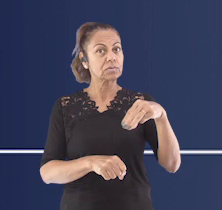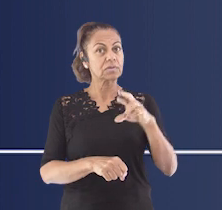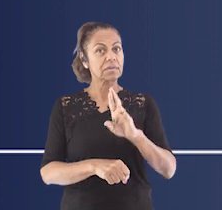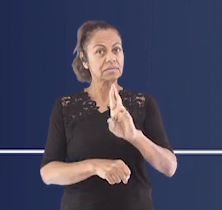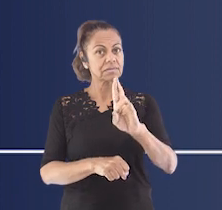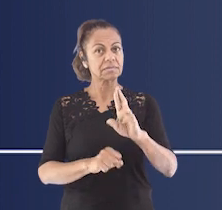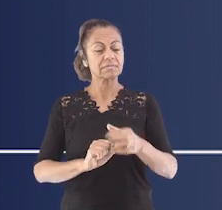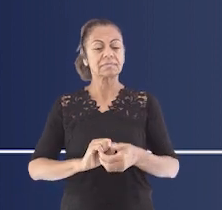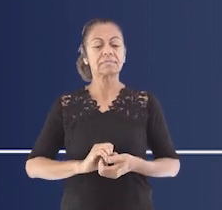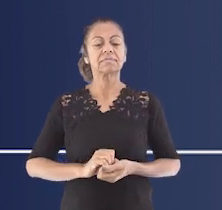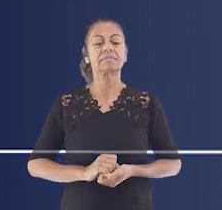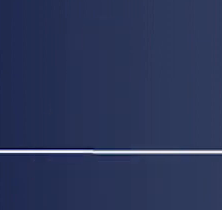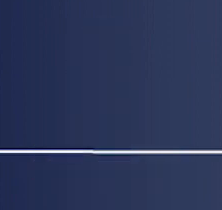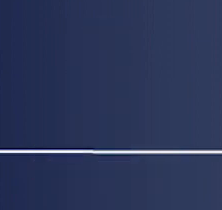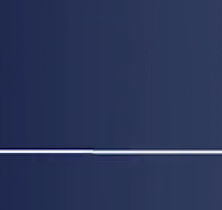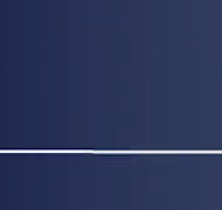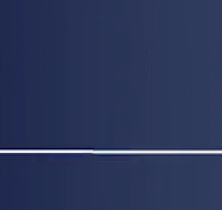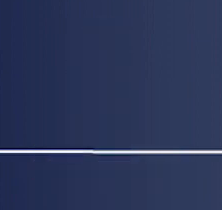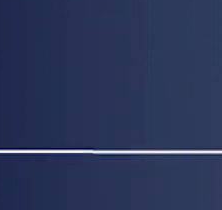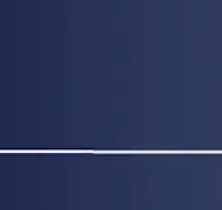para você responder.